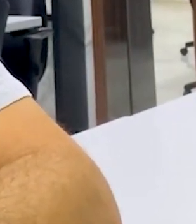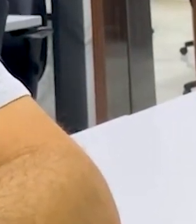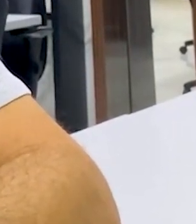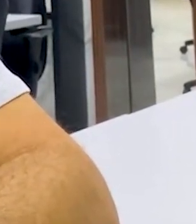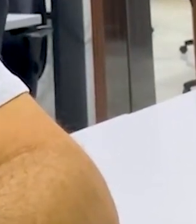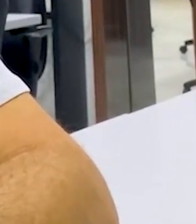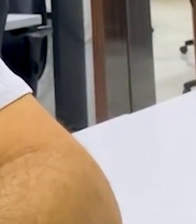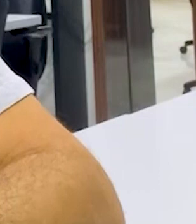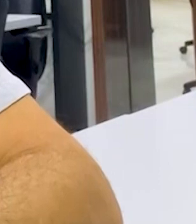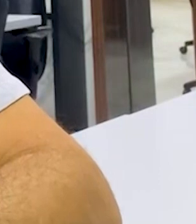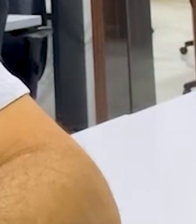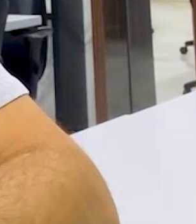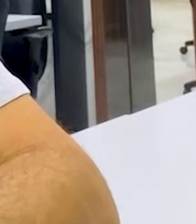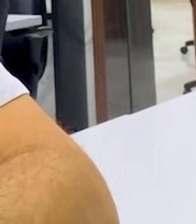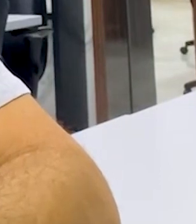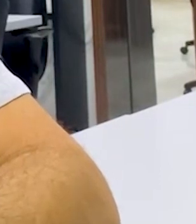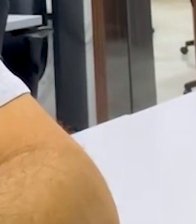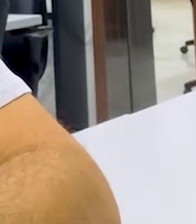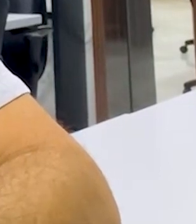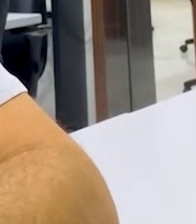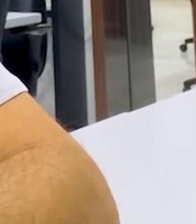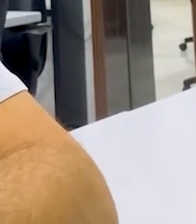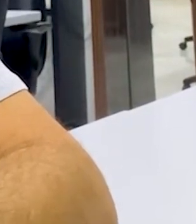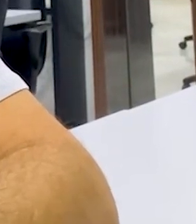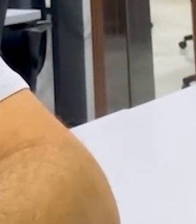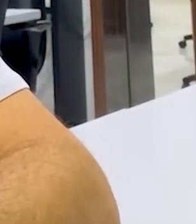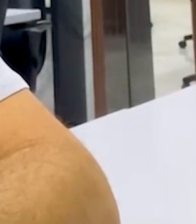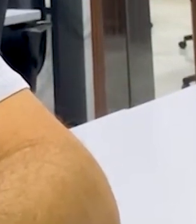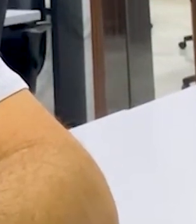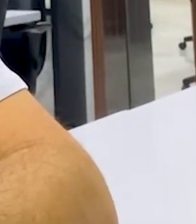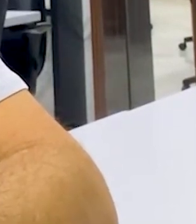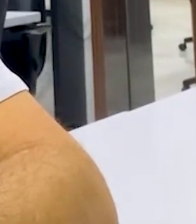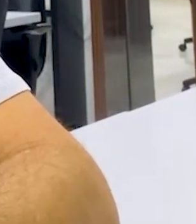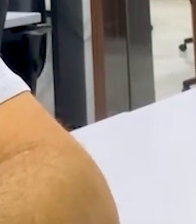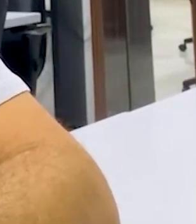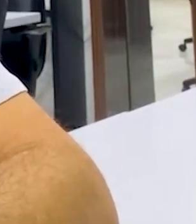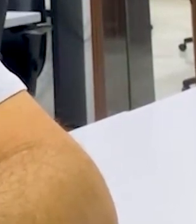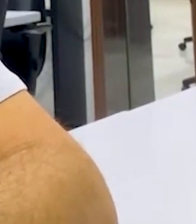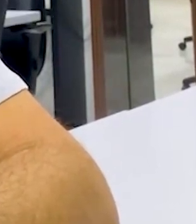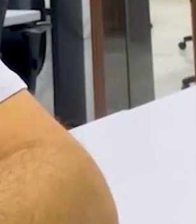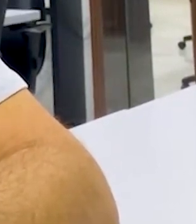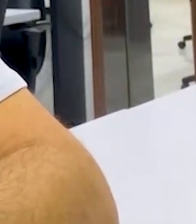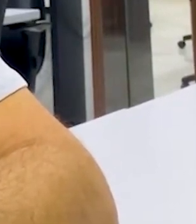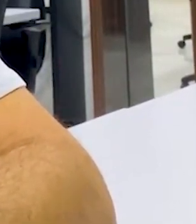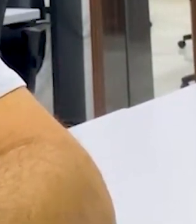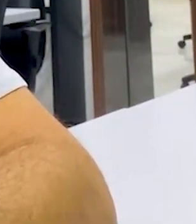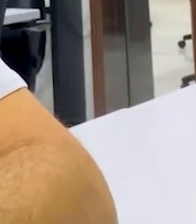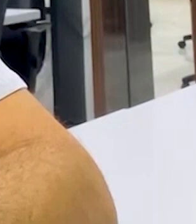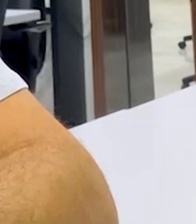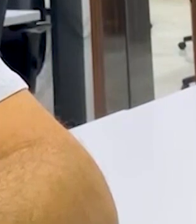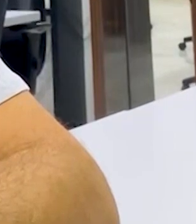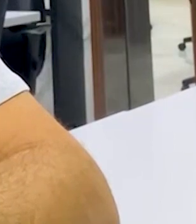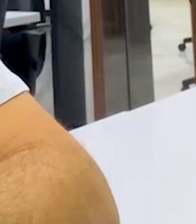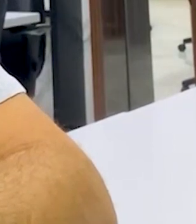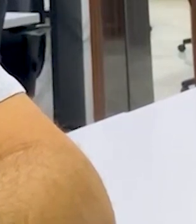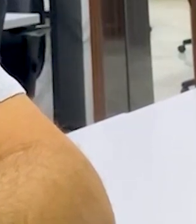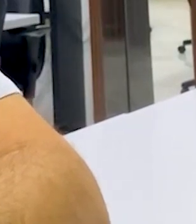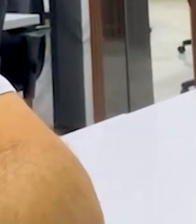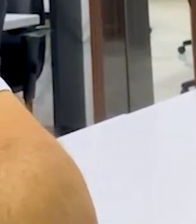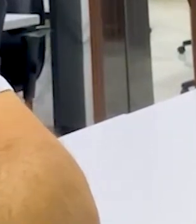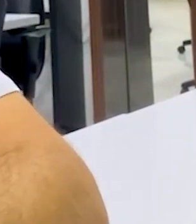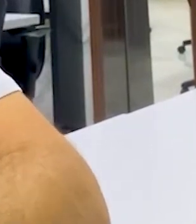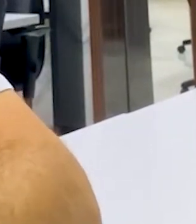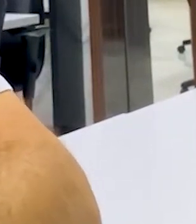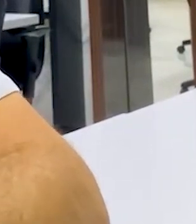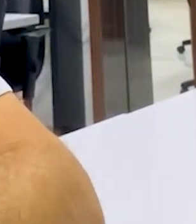no dia 2 de setembro, a partir das 14 horas. Essa lista classificatória será utilizada para a realização das matrículas na